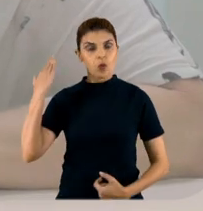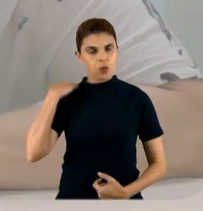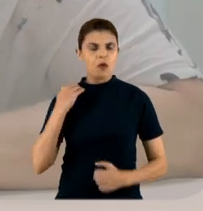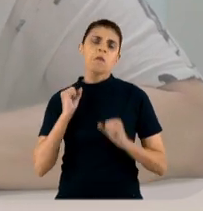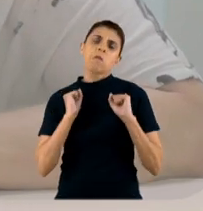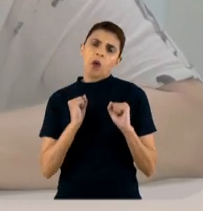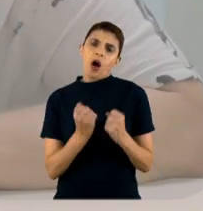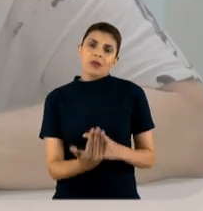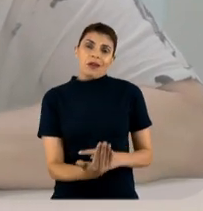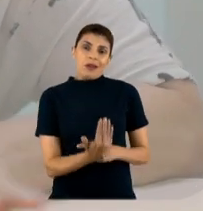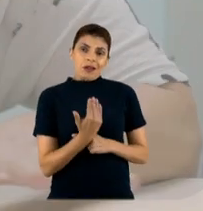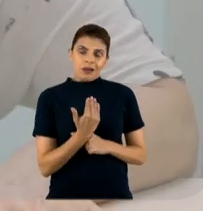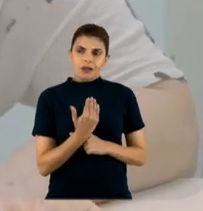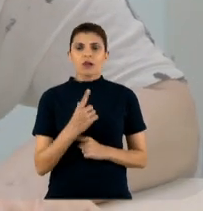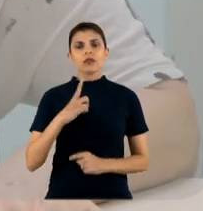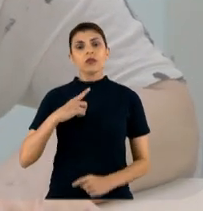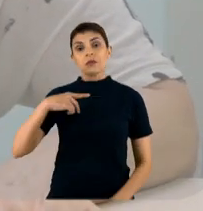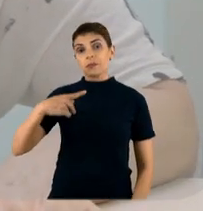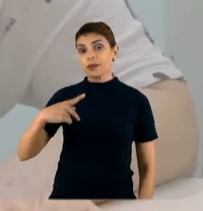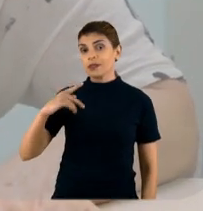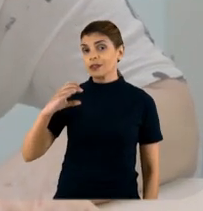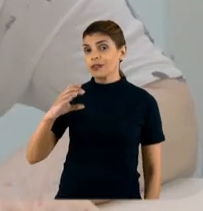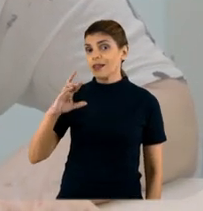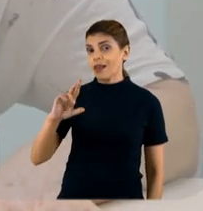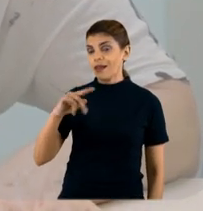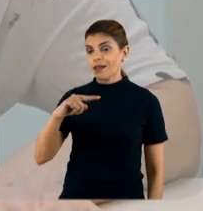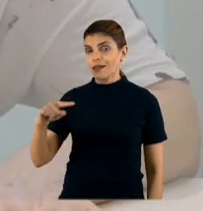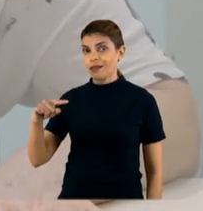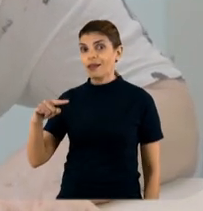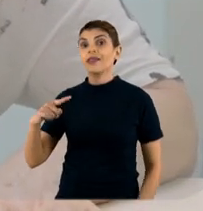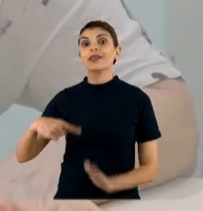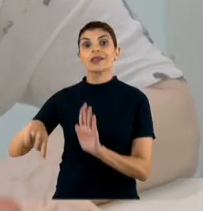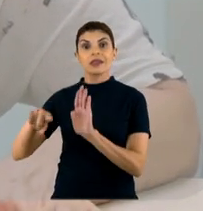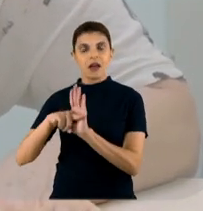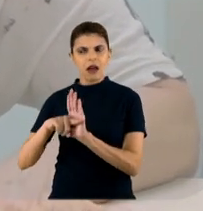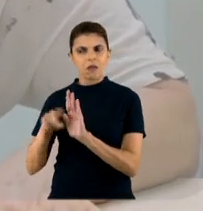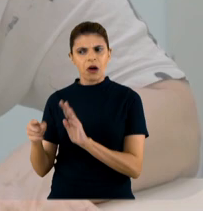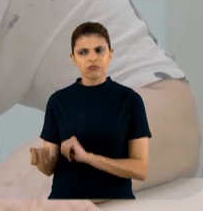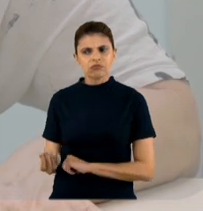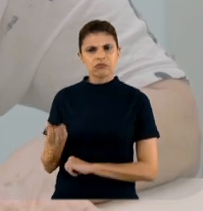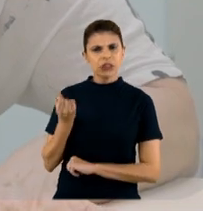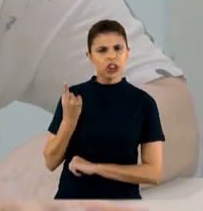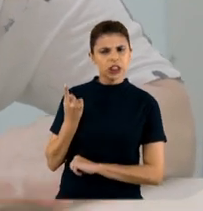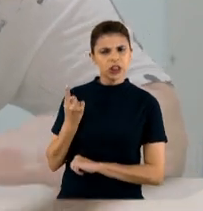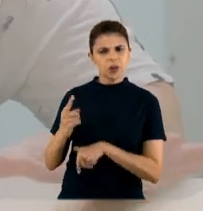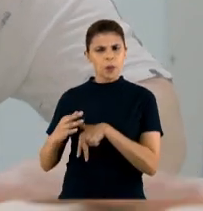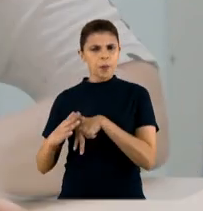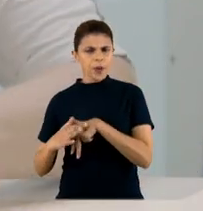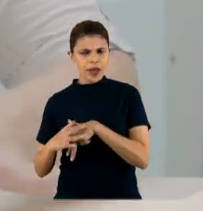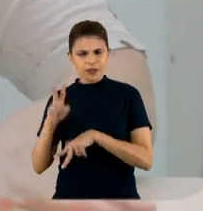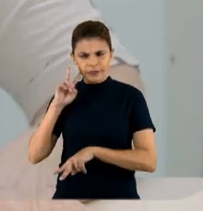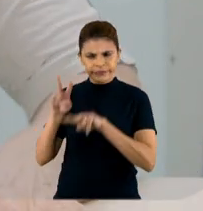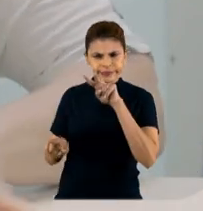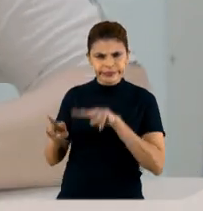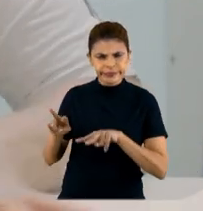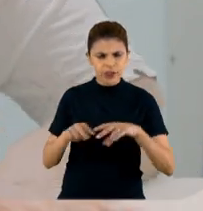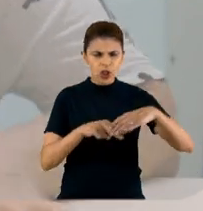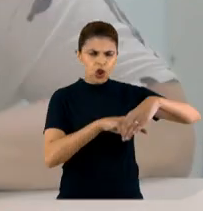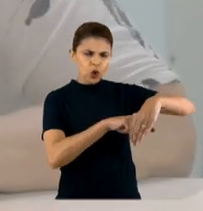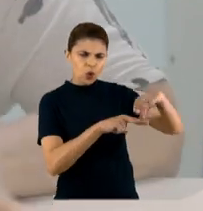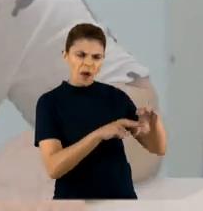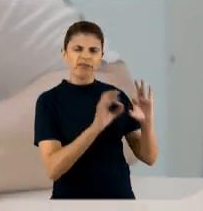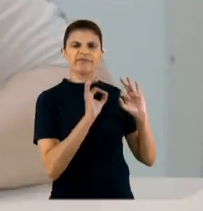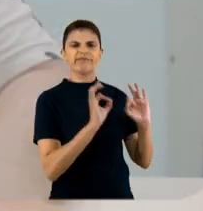ela pode te ajudar Ah eu tenho um PCR negativo mas esse doente Tá esquisito eu faço uma tomografia olha aqui lá isso é covid eu